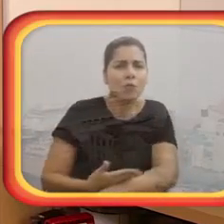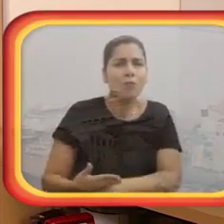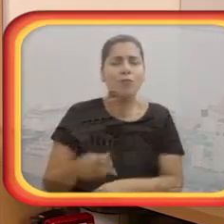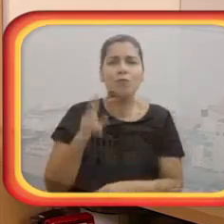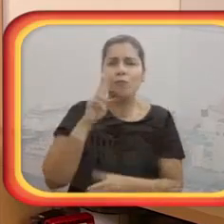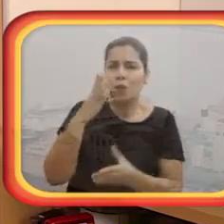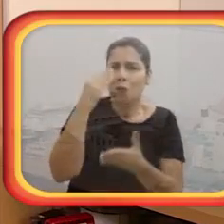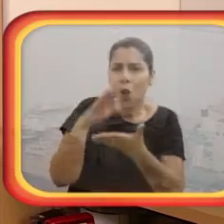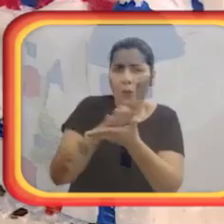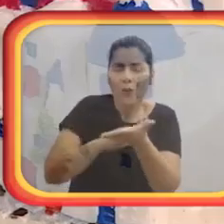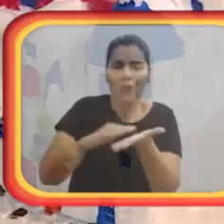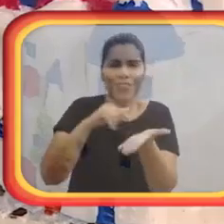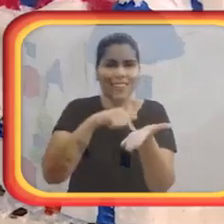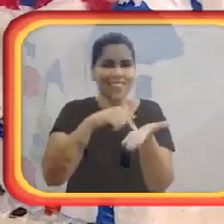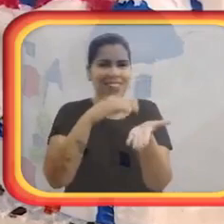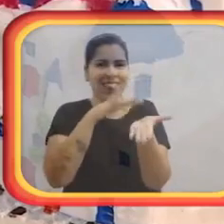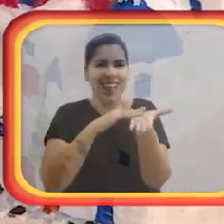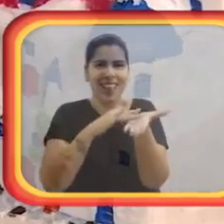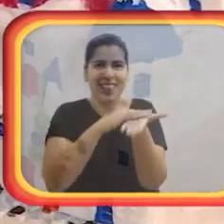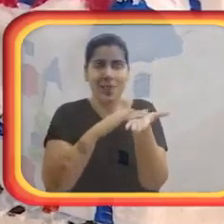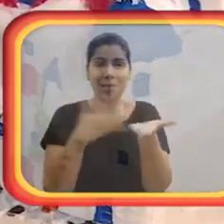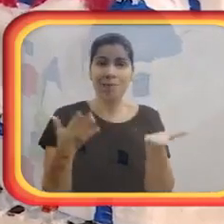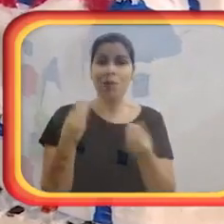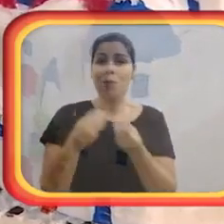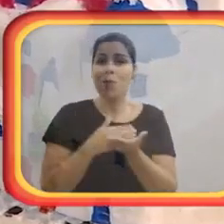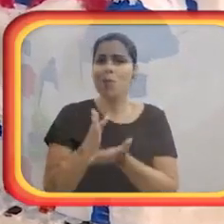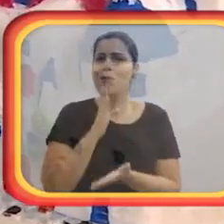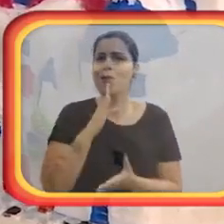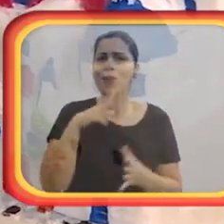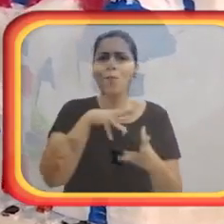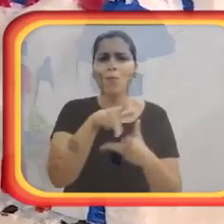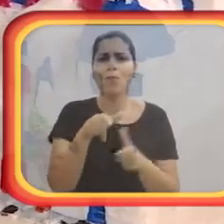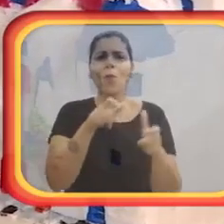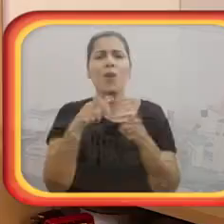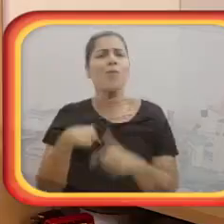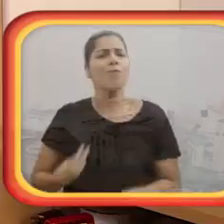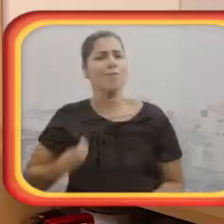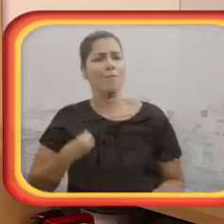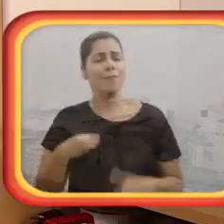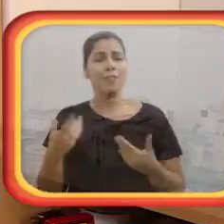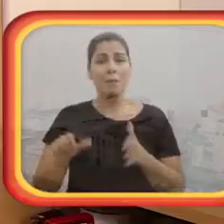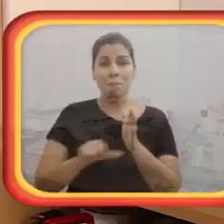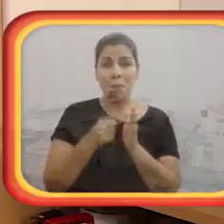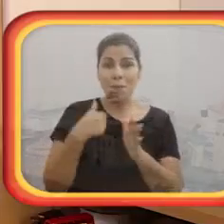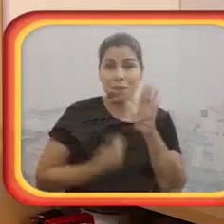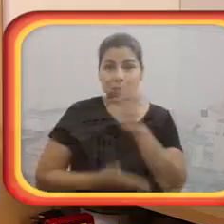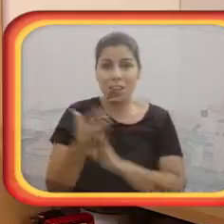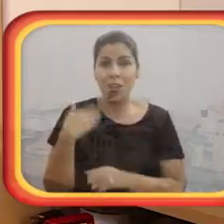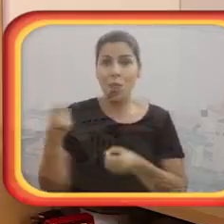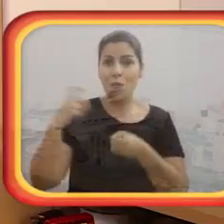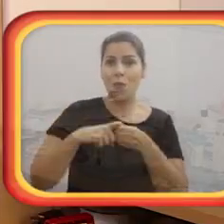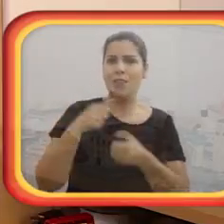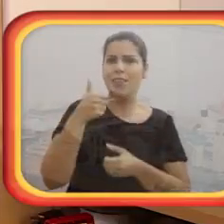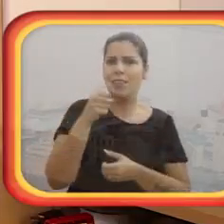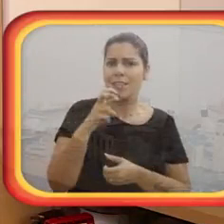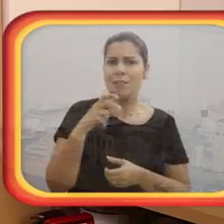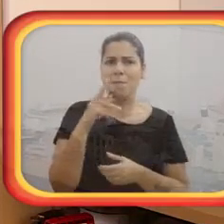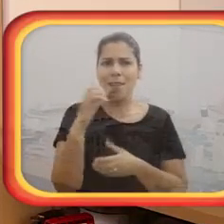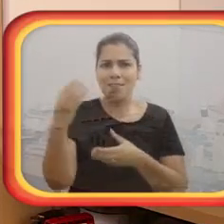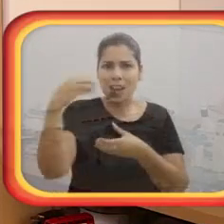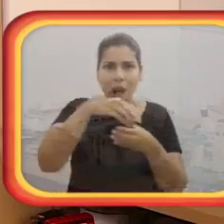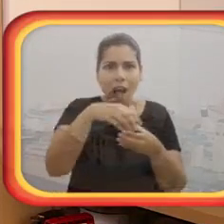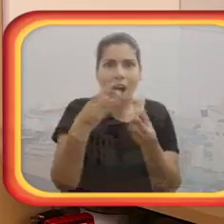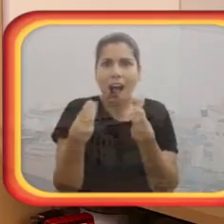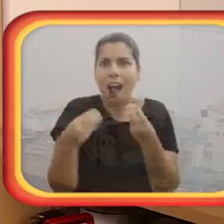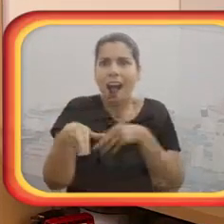com as pessoas do lugar, e aí entram as miniaturas, né? E, através delas, eu sinto o lugar onde eu estive, né? Então, eu costumo chamar das